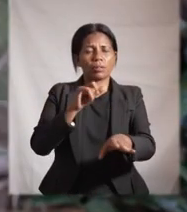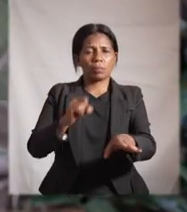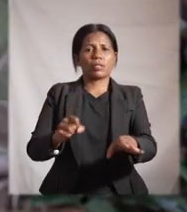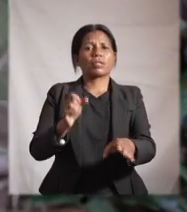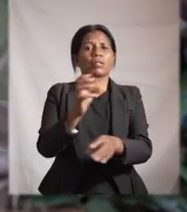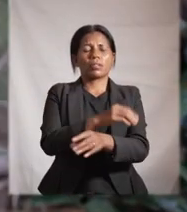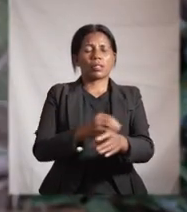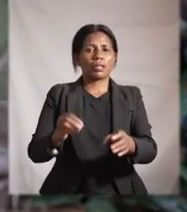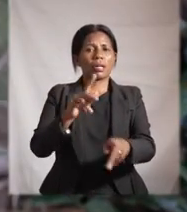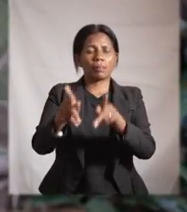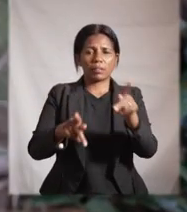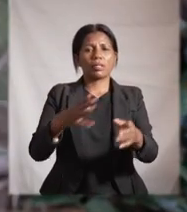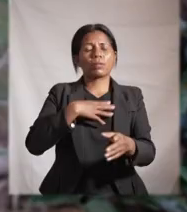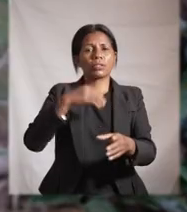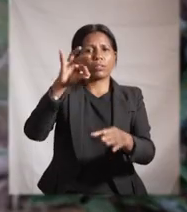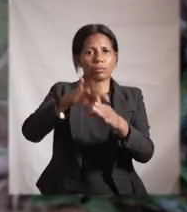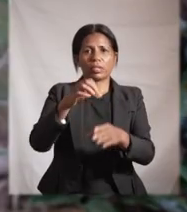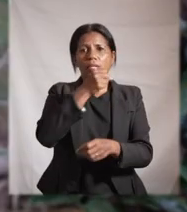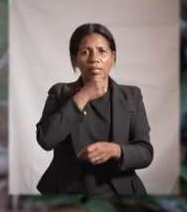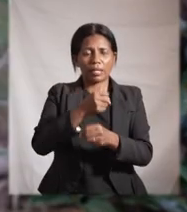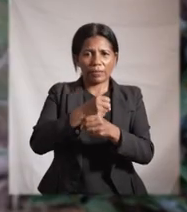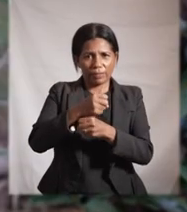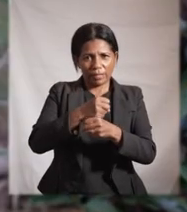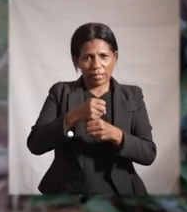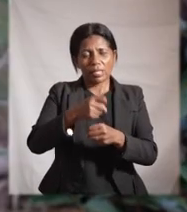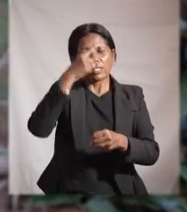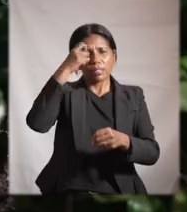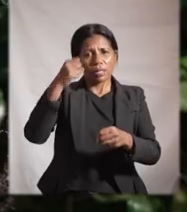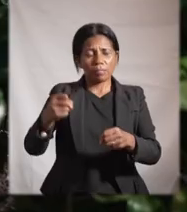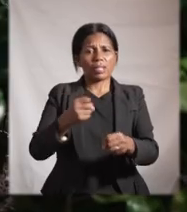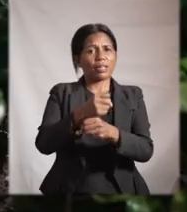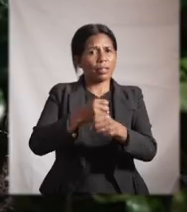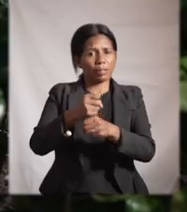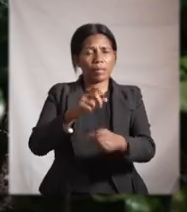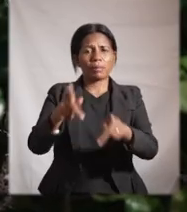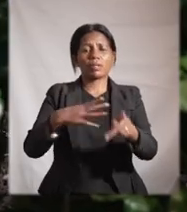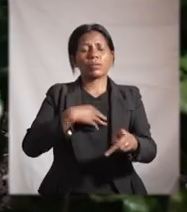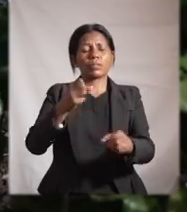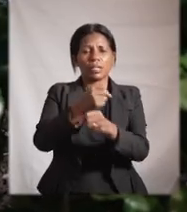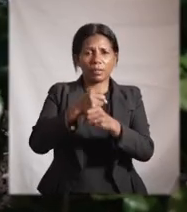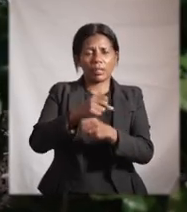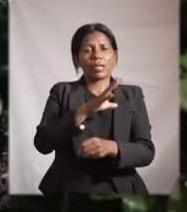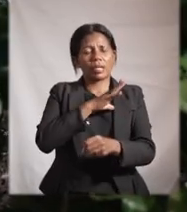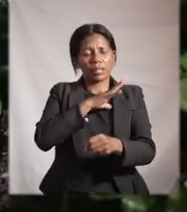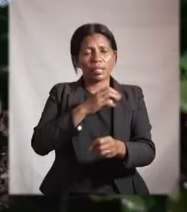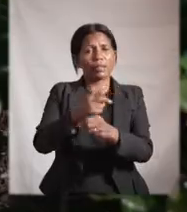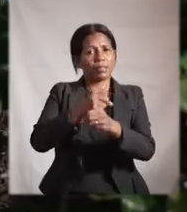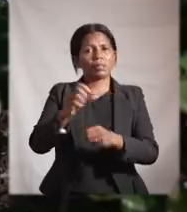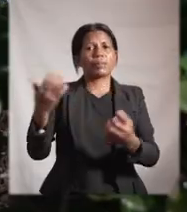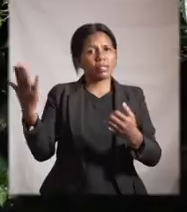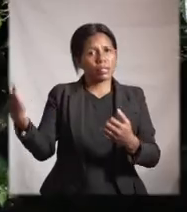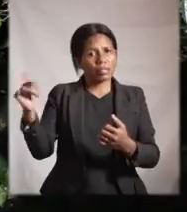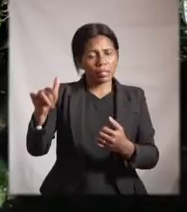ba rendimento cafecultores nian. Tamba, maioria cafecultores depende ba tos café nebesira